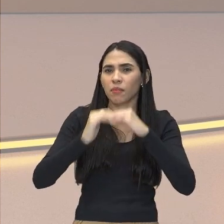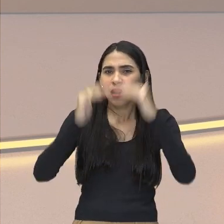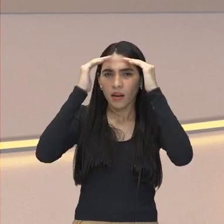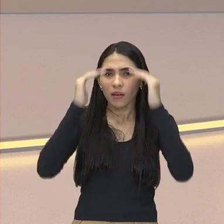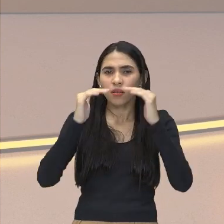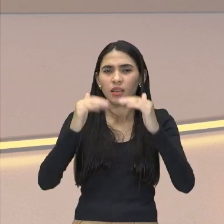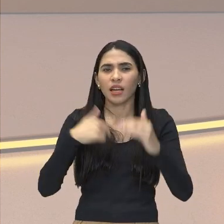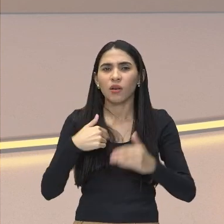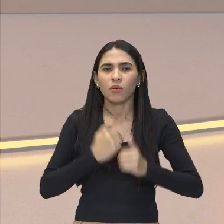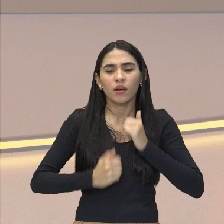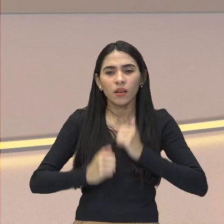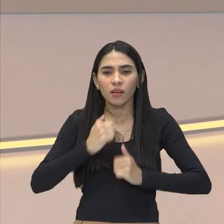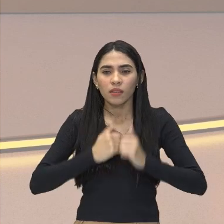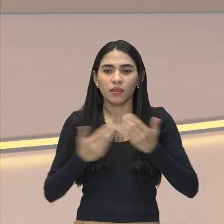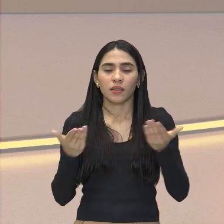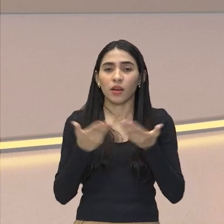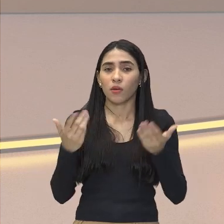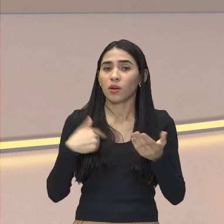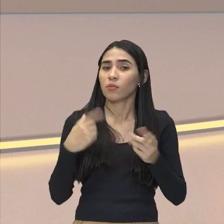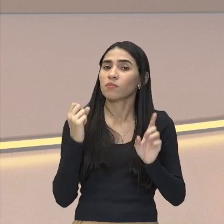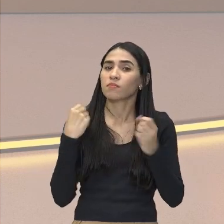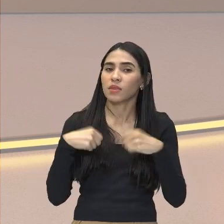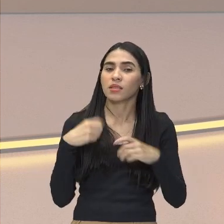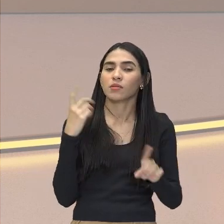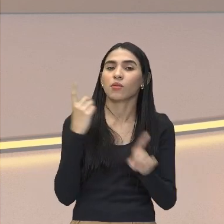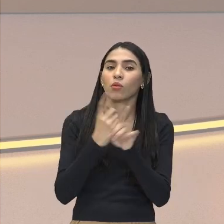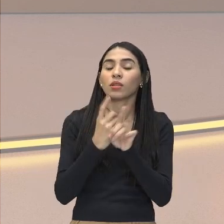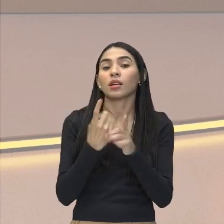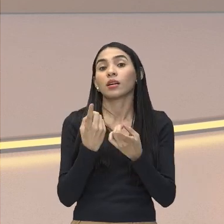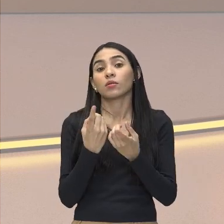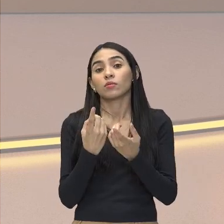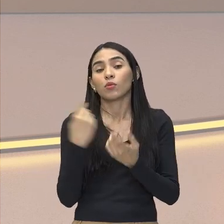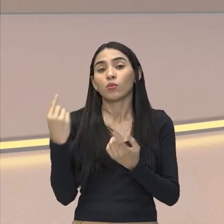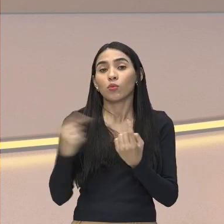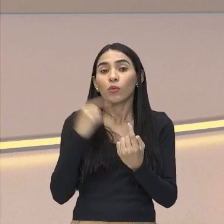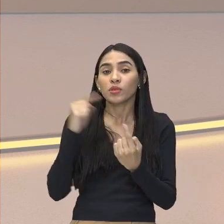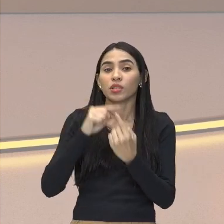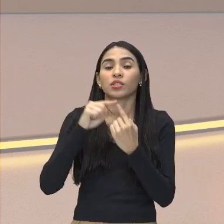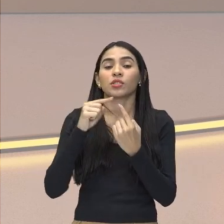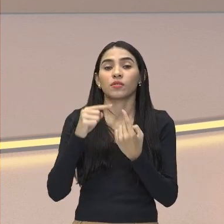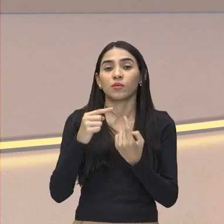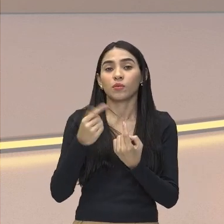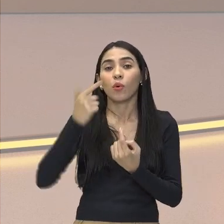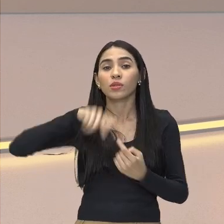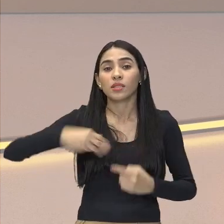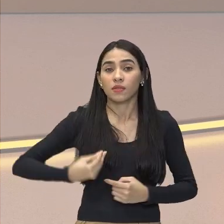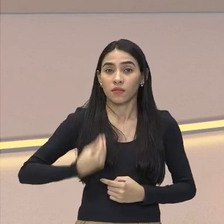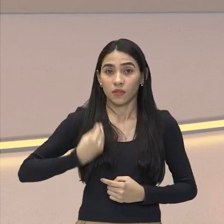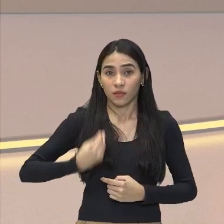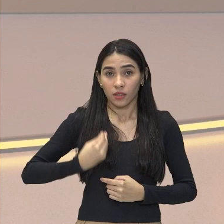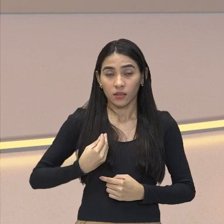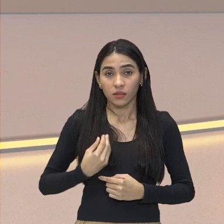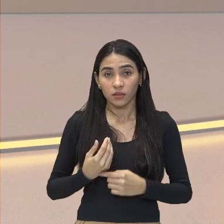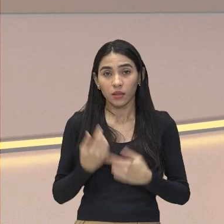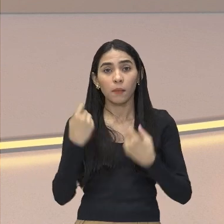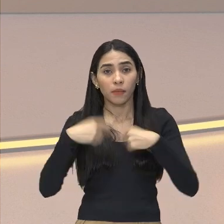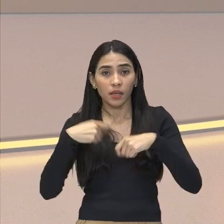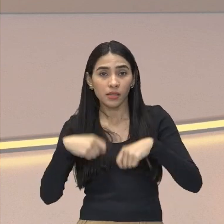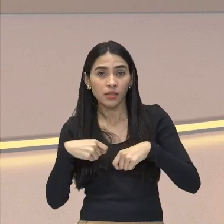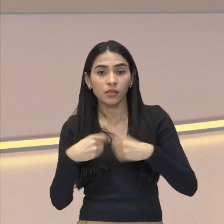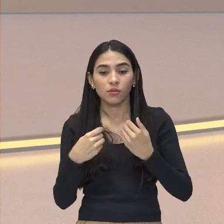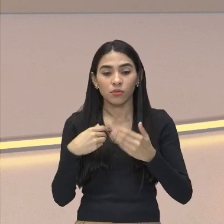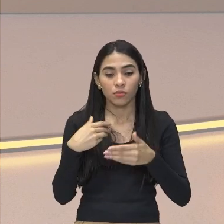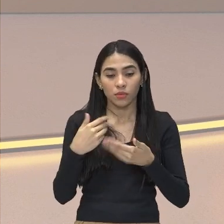angustiado e agora eu preciso encontrar uma razão para essa minha existência aí. Eu preciso construir o meu